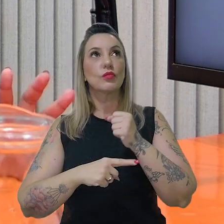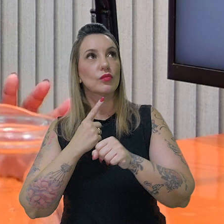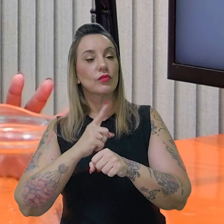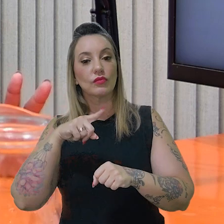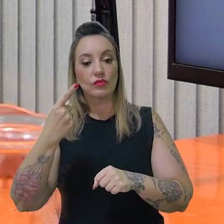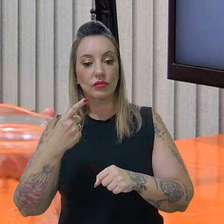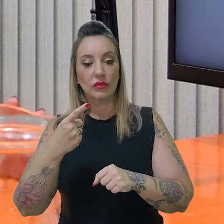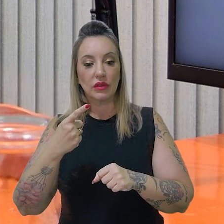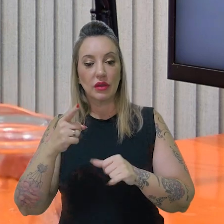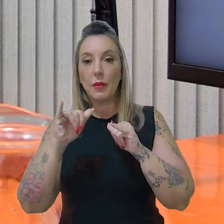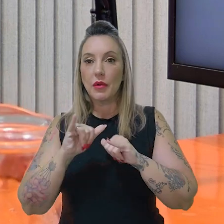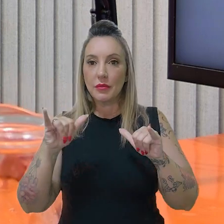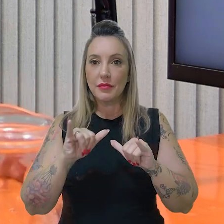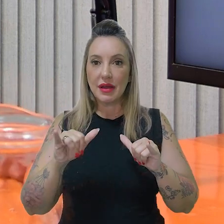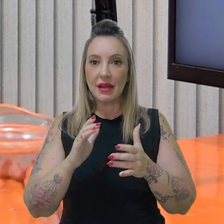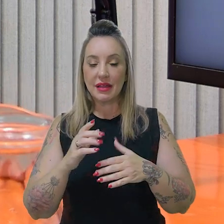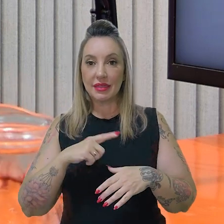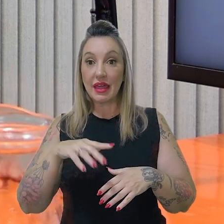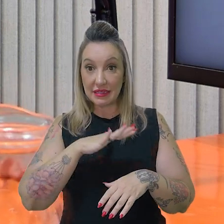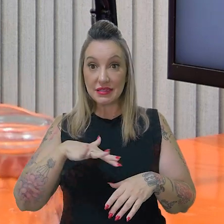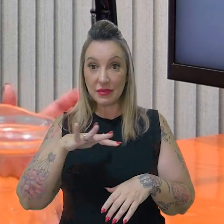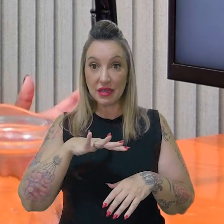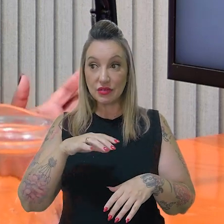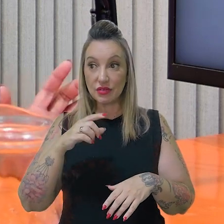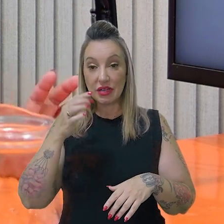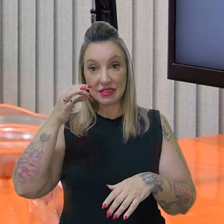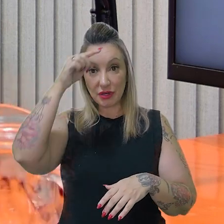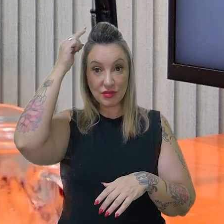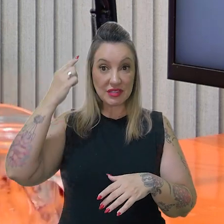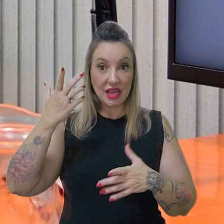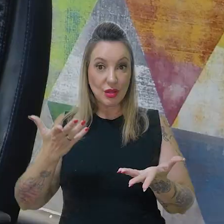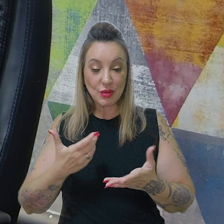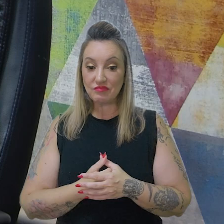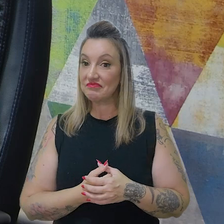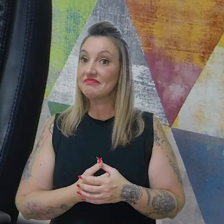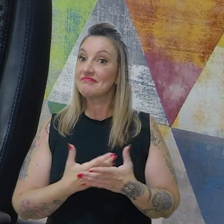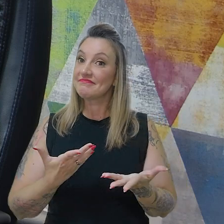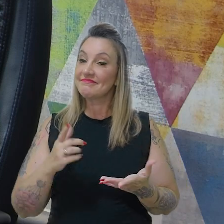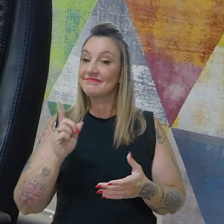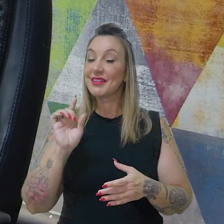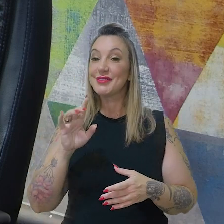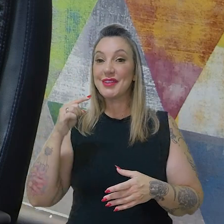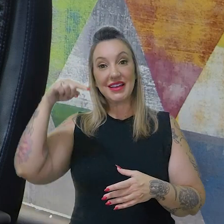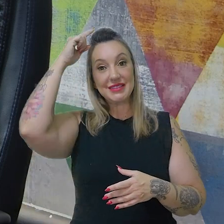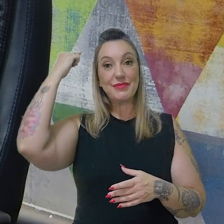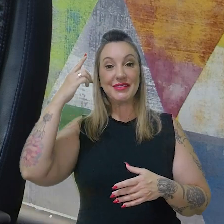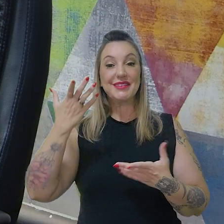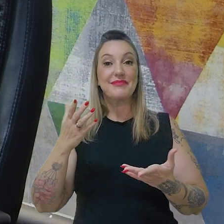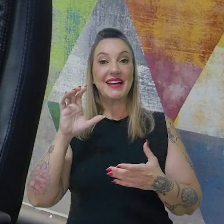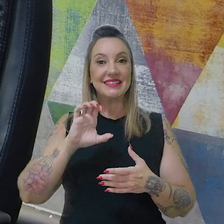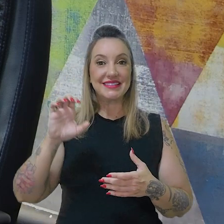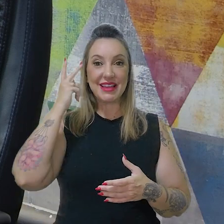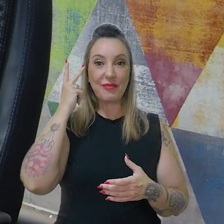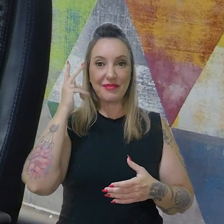propaganda eu vou est tendo um espaço aqui no Espírito Santo tá tendo não só no Espírito Santo mas em São Paulo